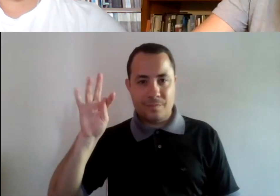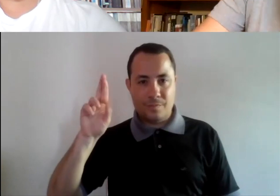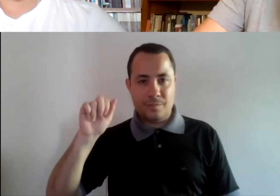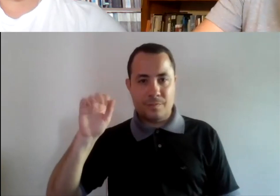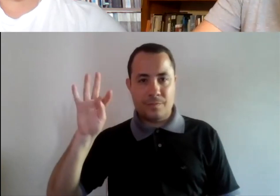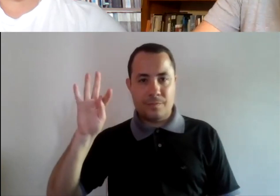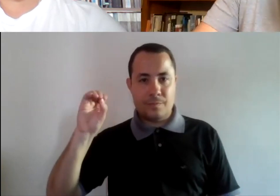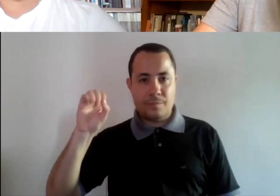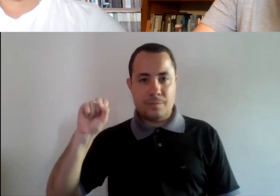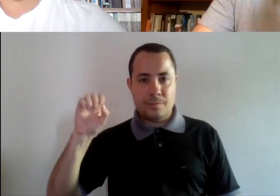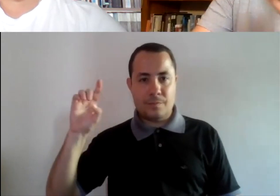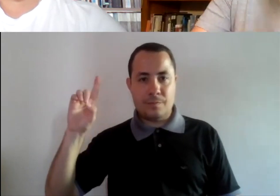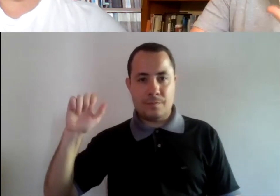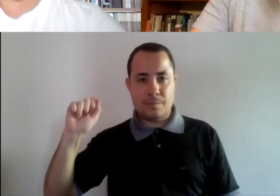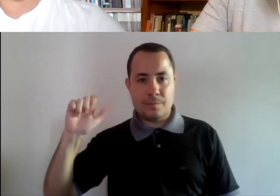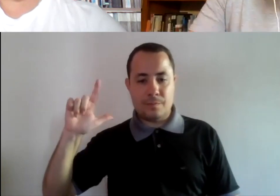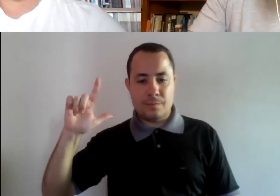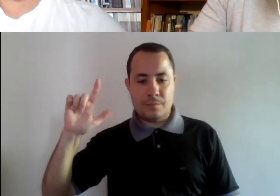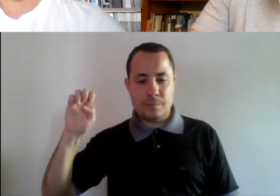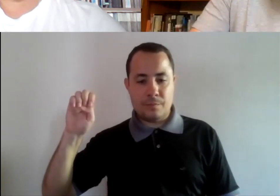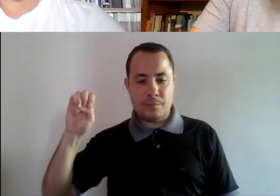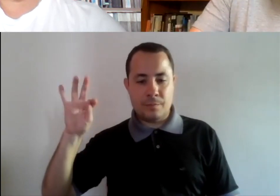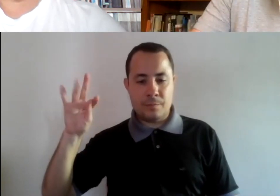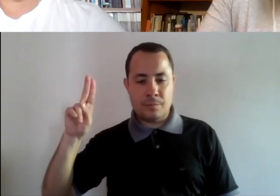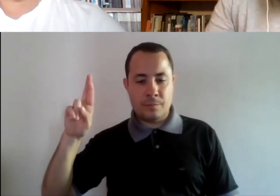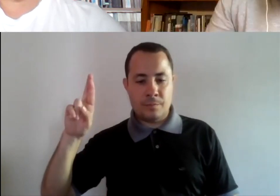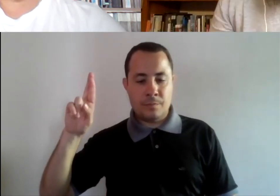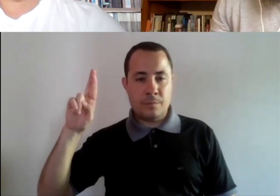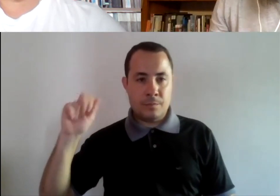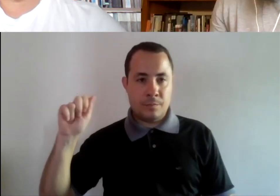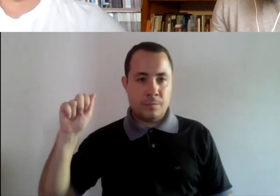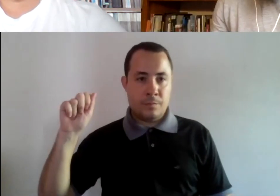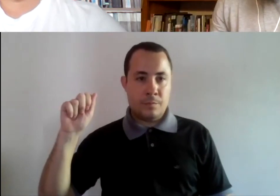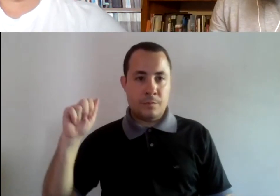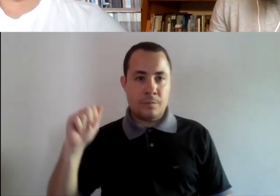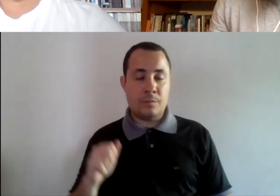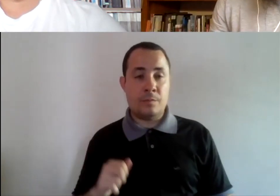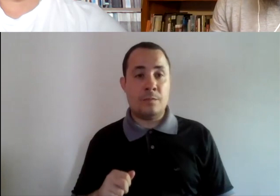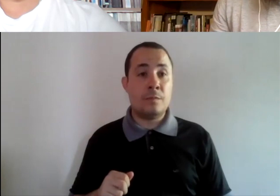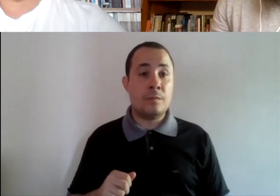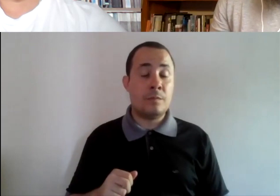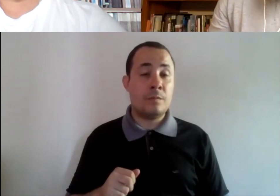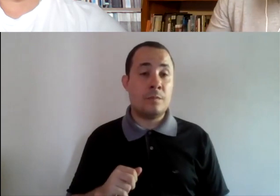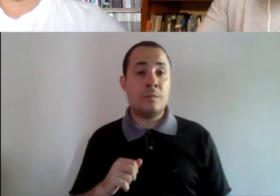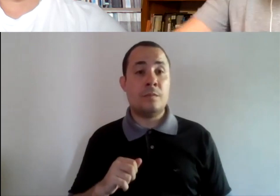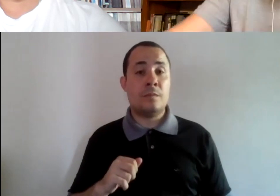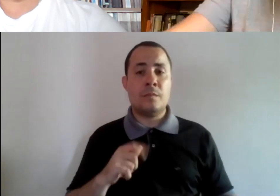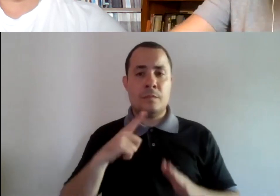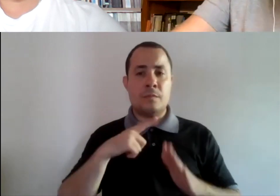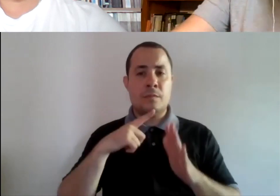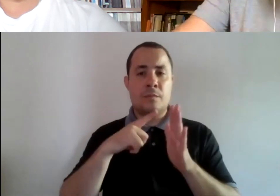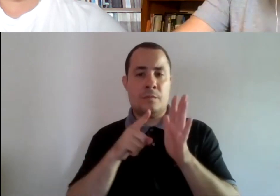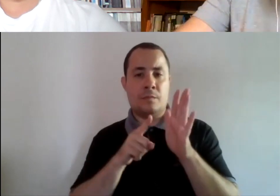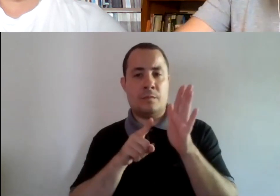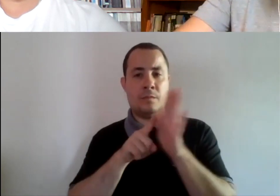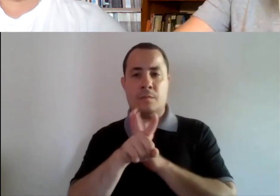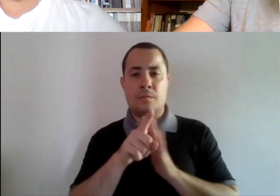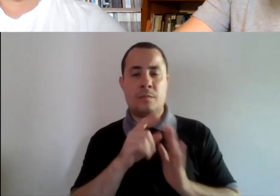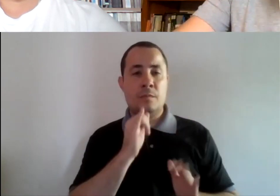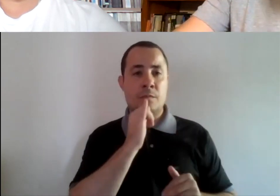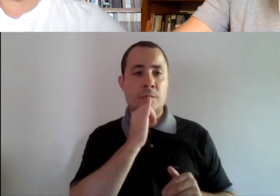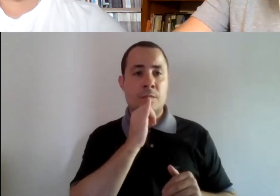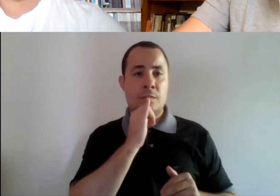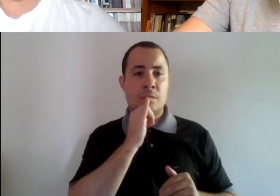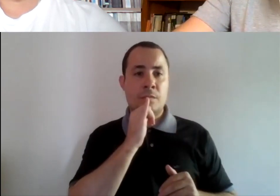sobre bibliotecas. Né? Então, eu recomendo mesmo, todo mundo vá lá olhar. E quando você pergunta, né, para as pessoas o que faria você